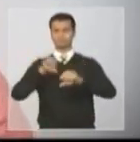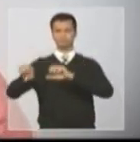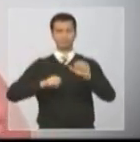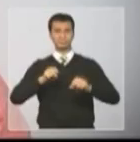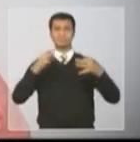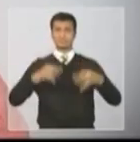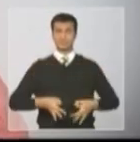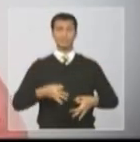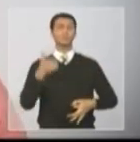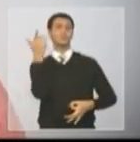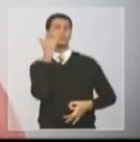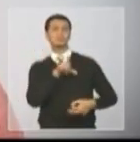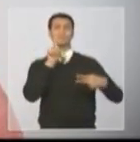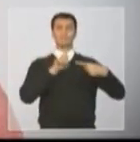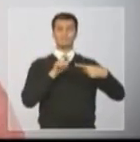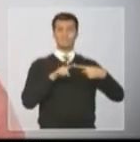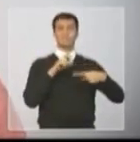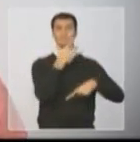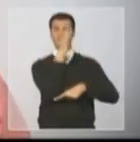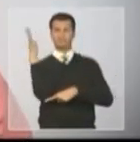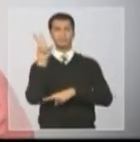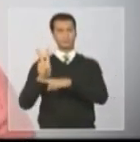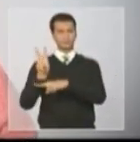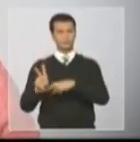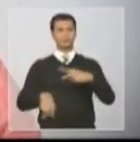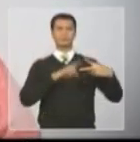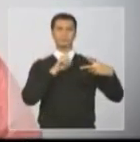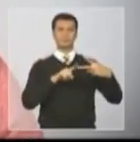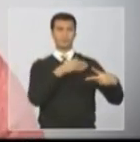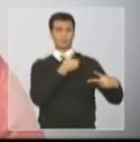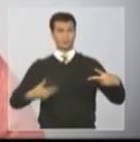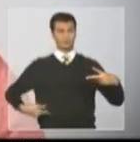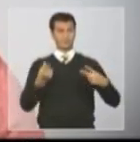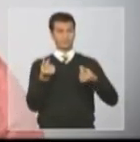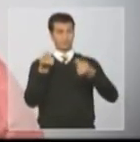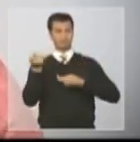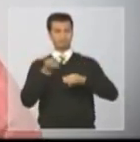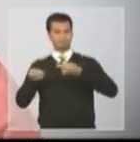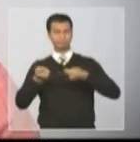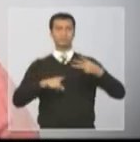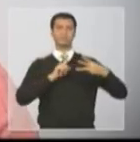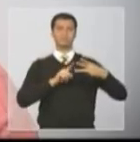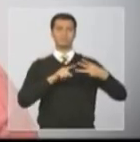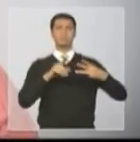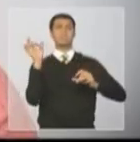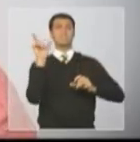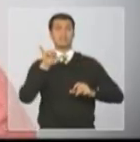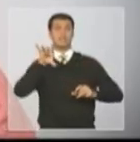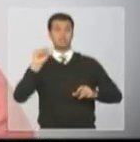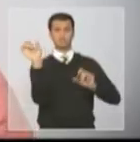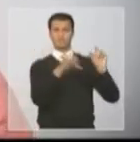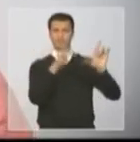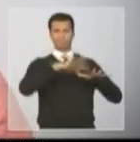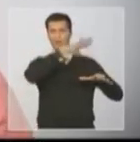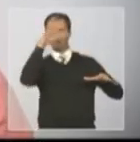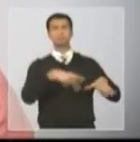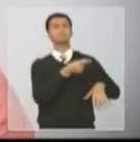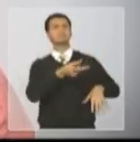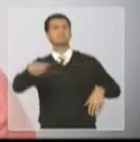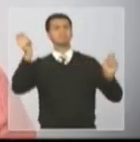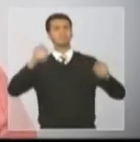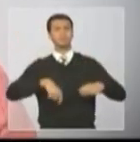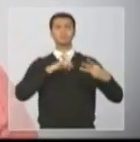recursos naturais, reduz os gastos do governo com o sistema de limpeza, aumenta a vida útil dos aterros sanitários e incrementa a cadeia